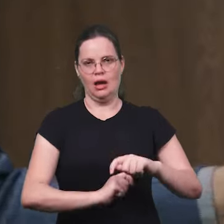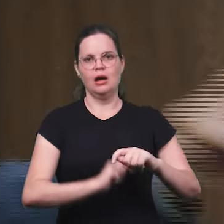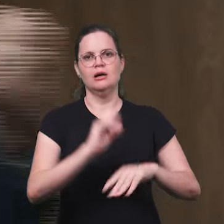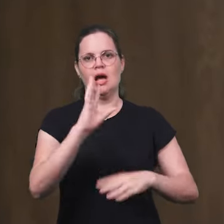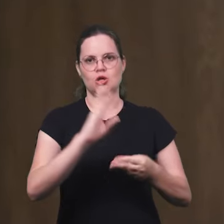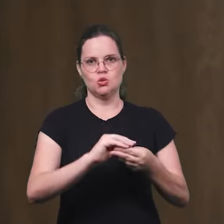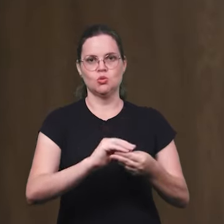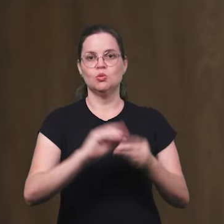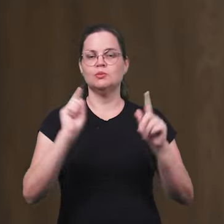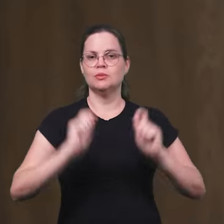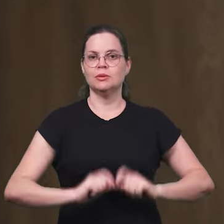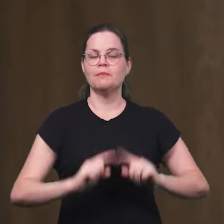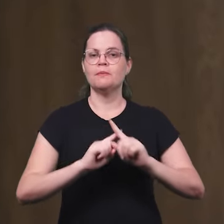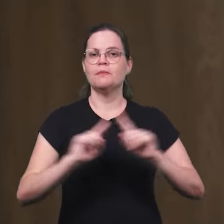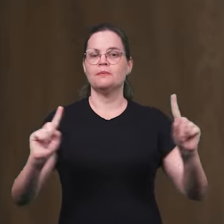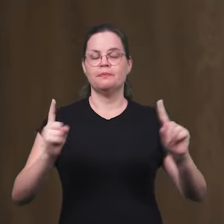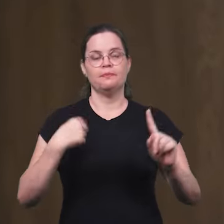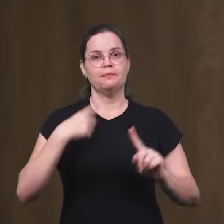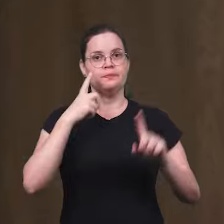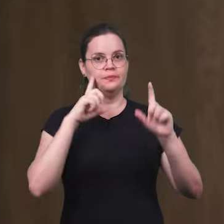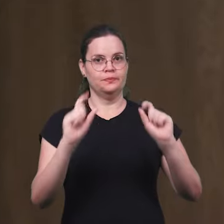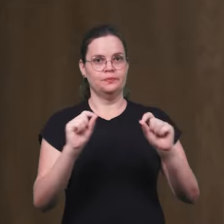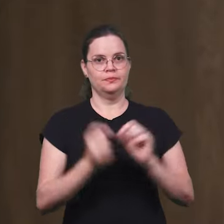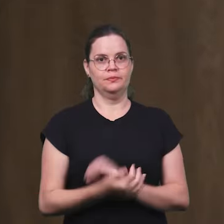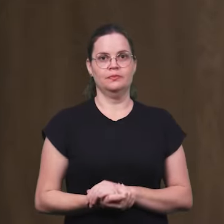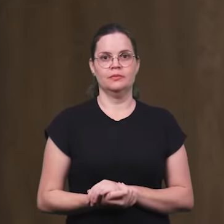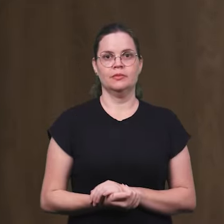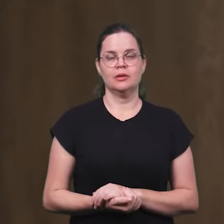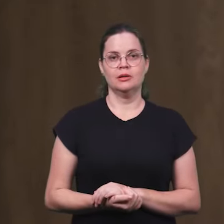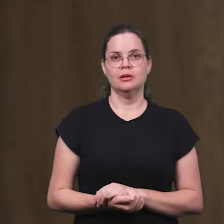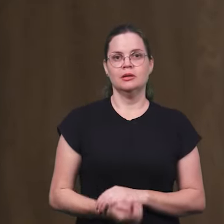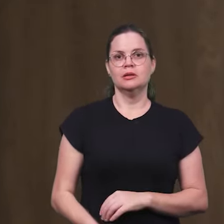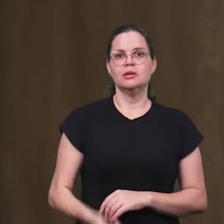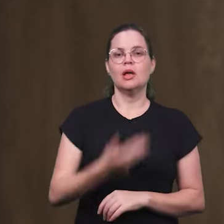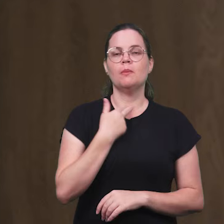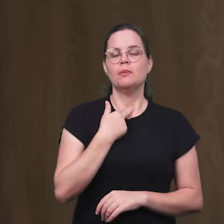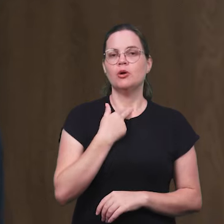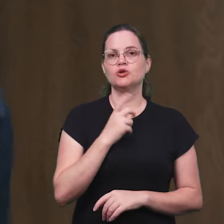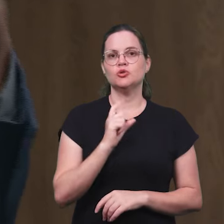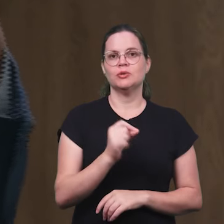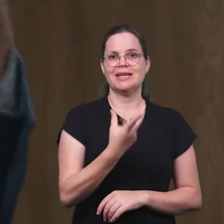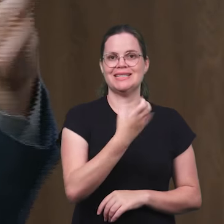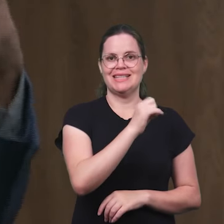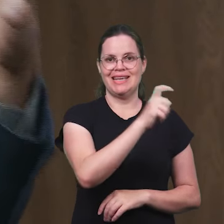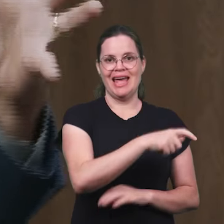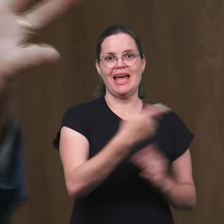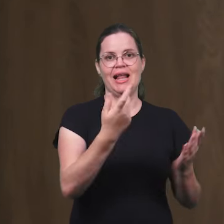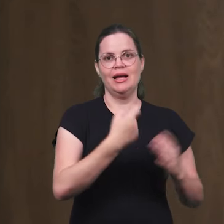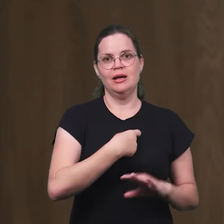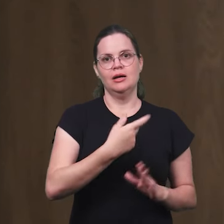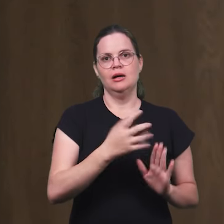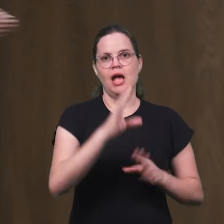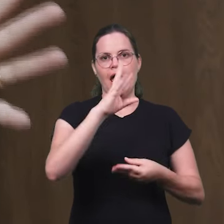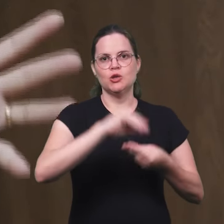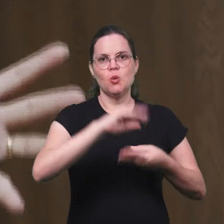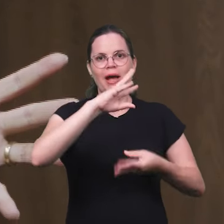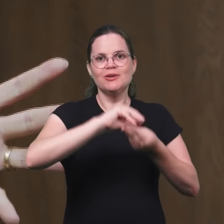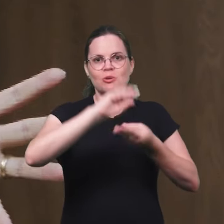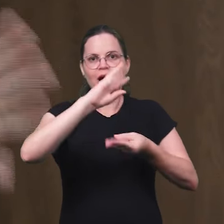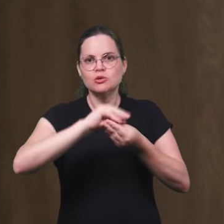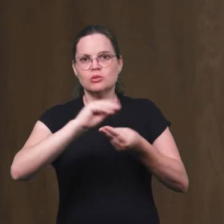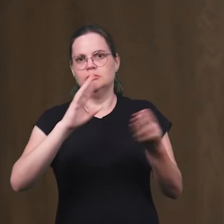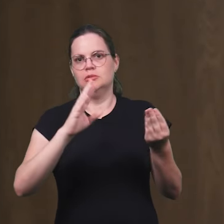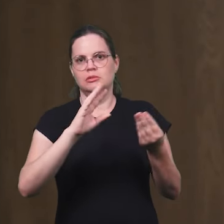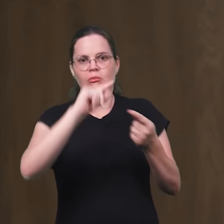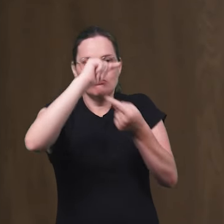ressalto a dificuldade aqui que a gente não pode também achar que se ela fizer o resumo do resumo do resumo, você vai estar